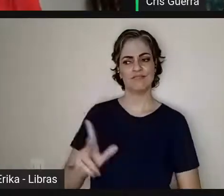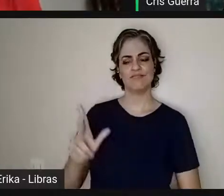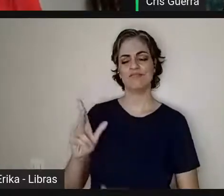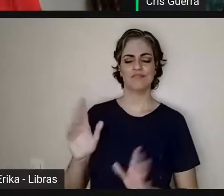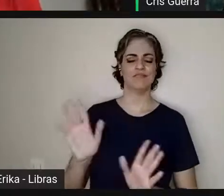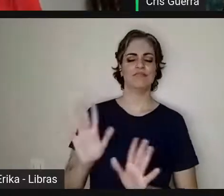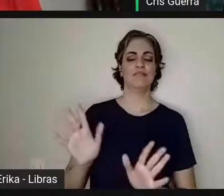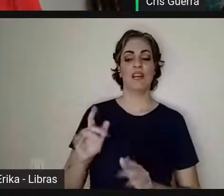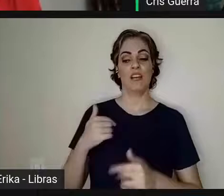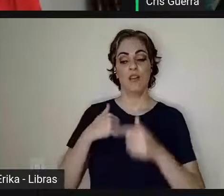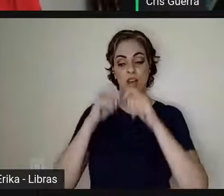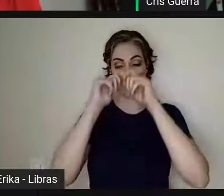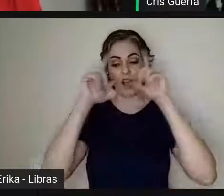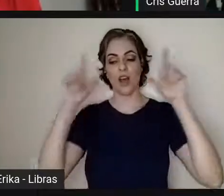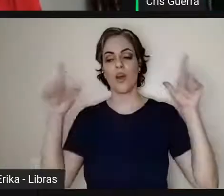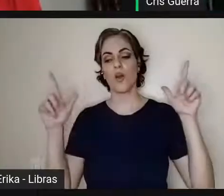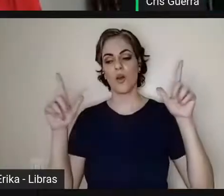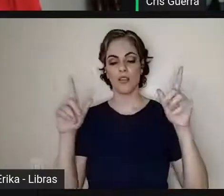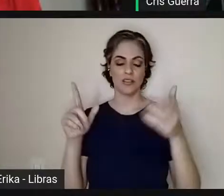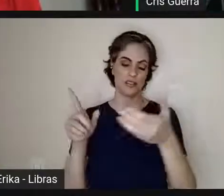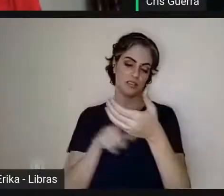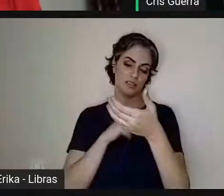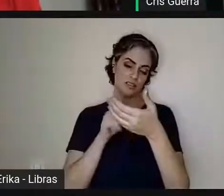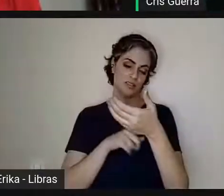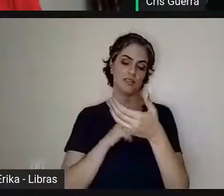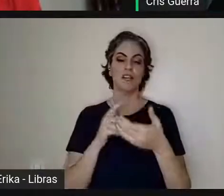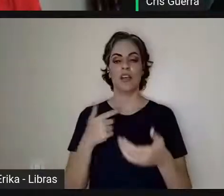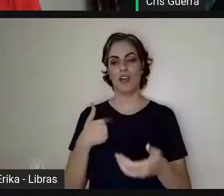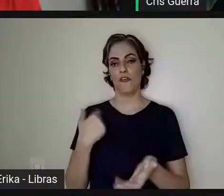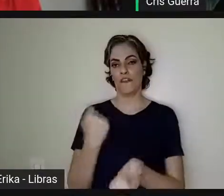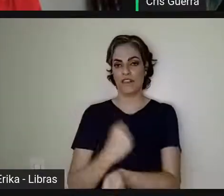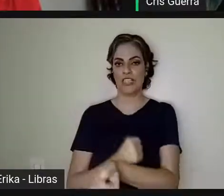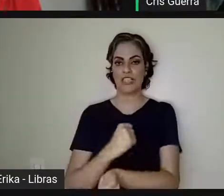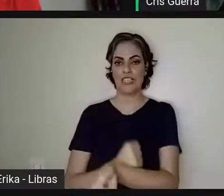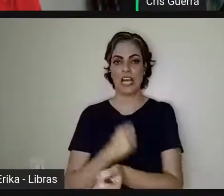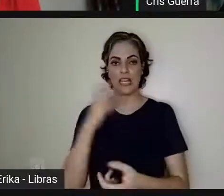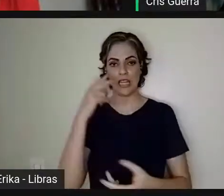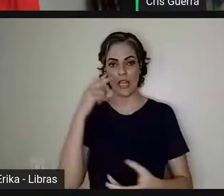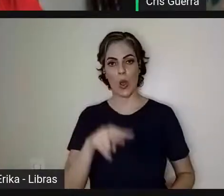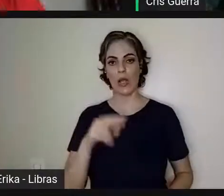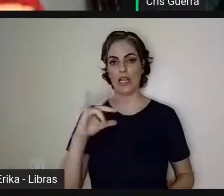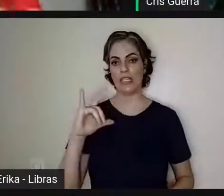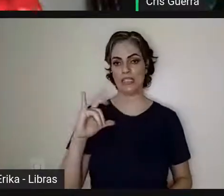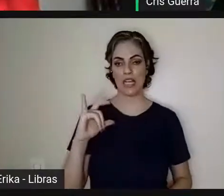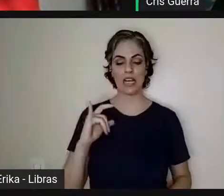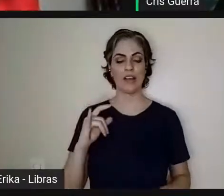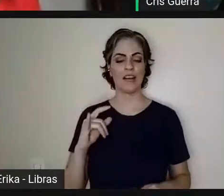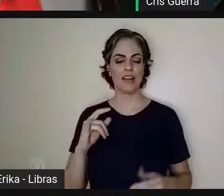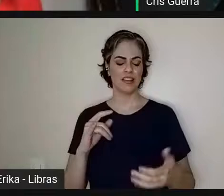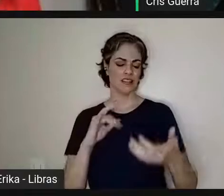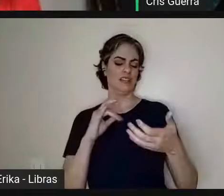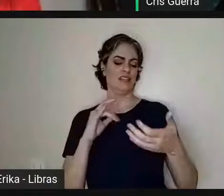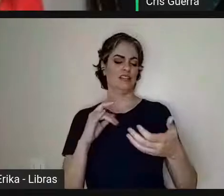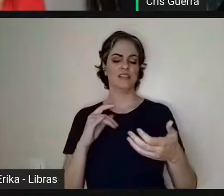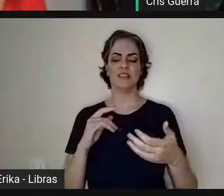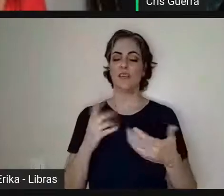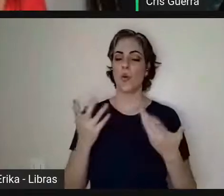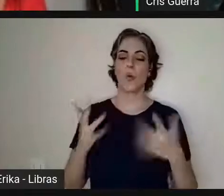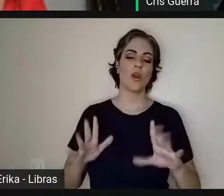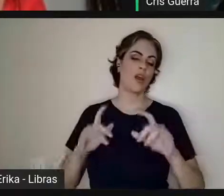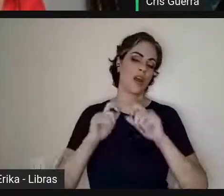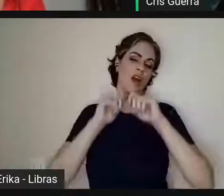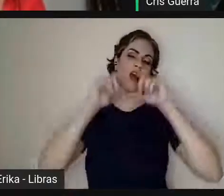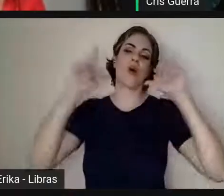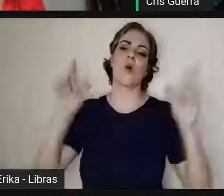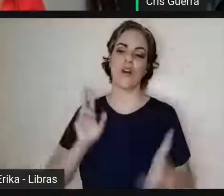acordei, pego meu celular, eu sou viciada mesmo, já vou lá dar uma olhadinha no Instagram, né? e é o suficiente para eu não querer nem acordar, porque é isso